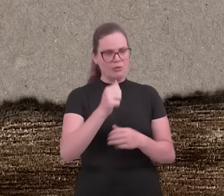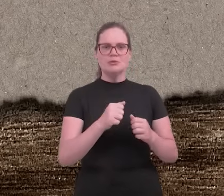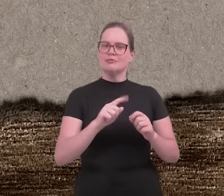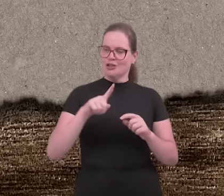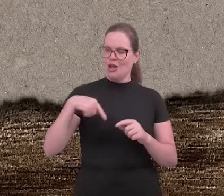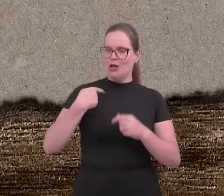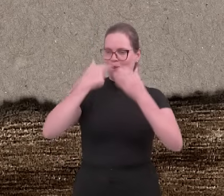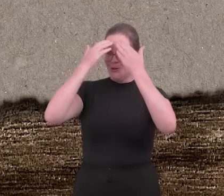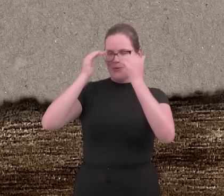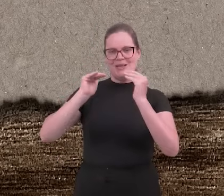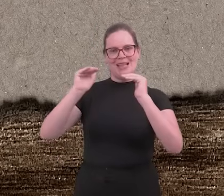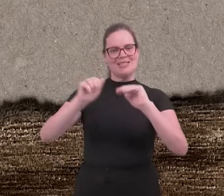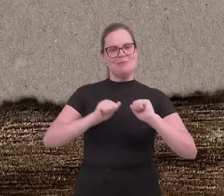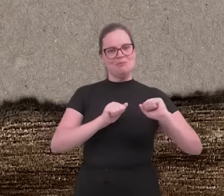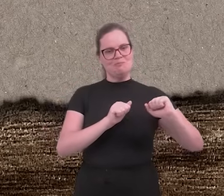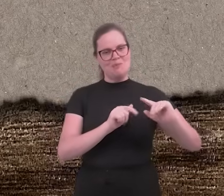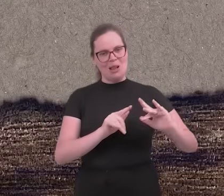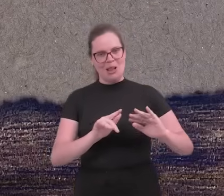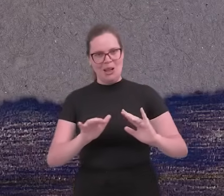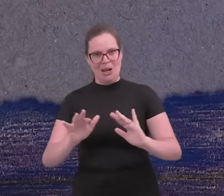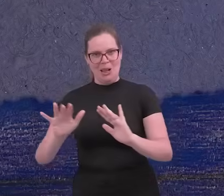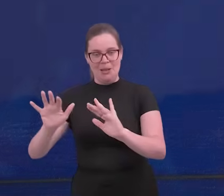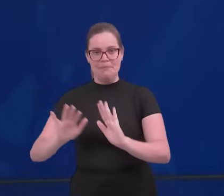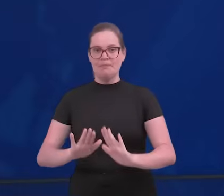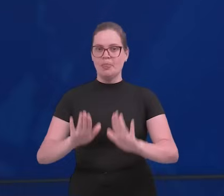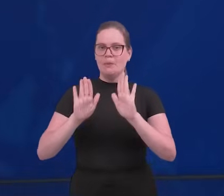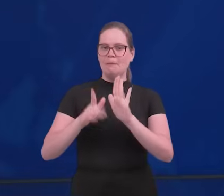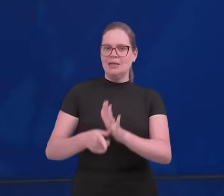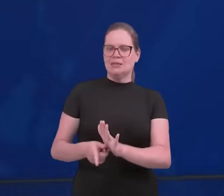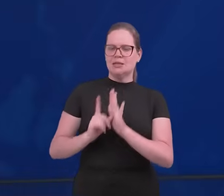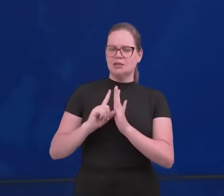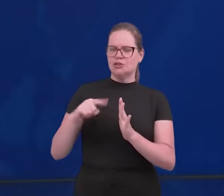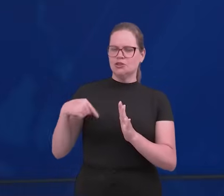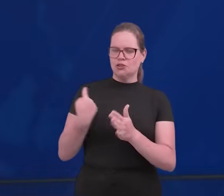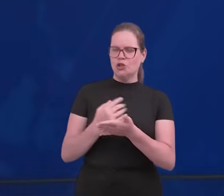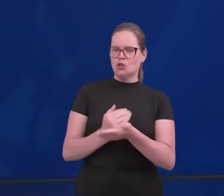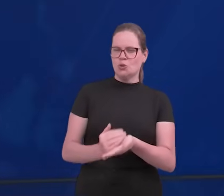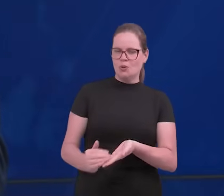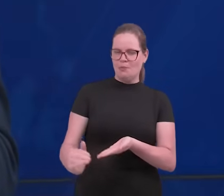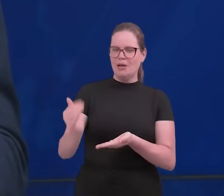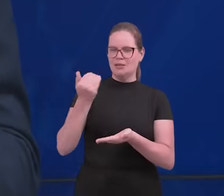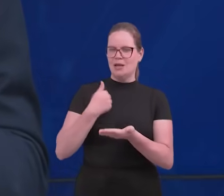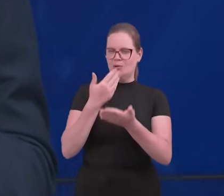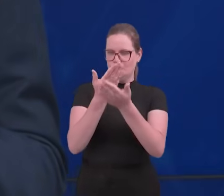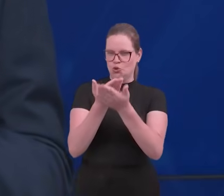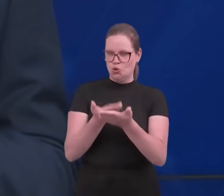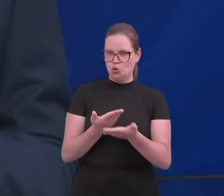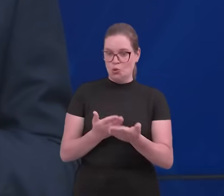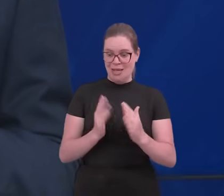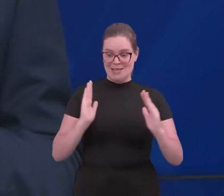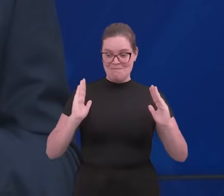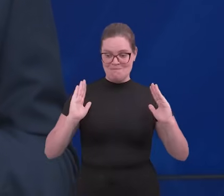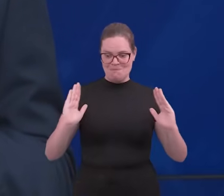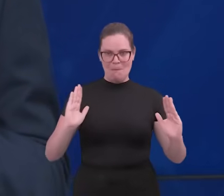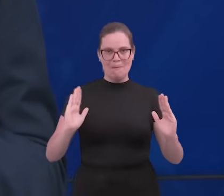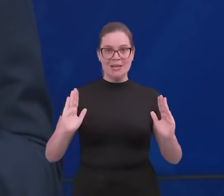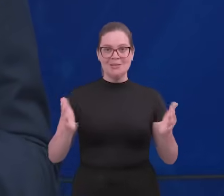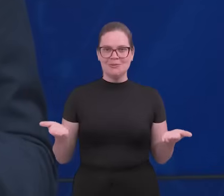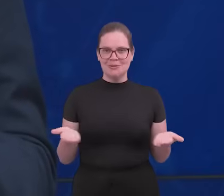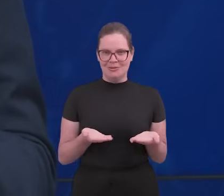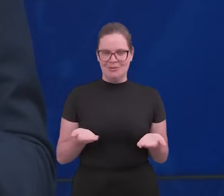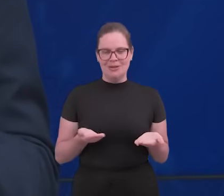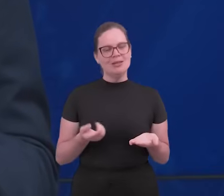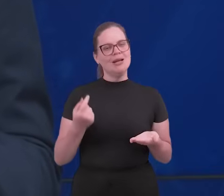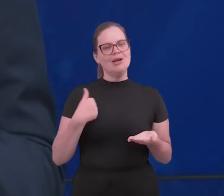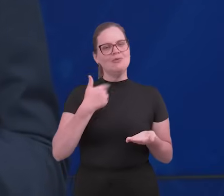de Zered. Antes de iniciar essa nova etapa da jornada de Deus com o seu povo, eu quero chamar